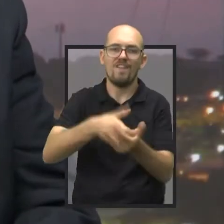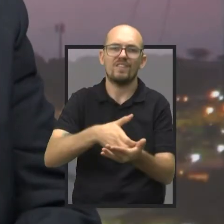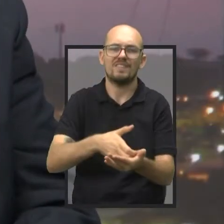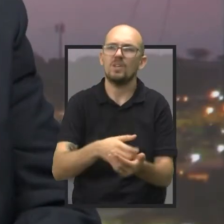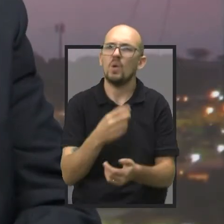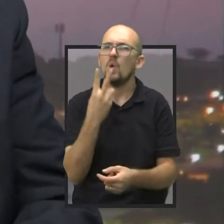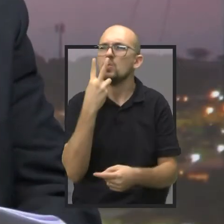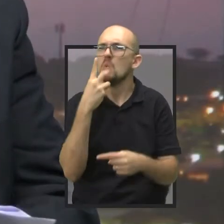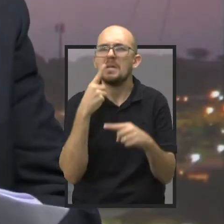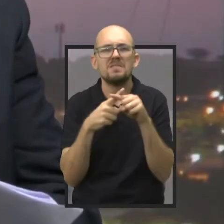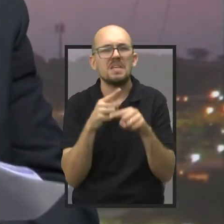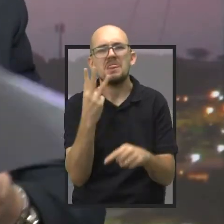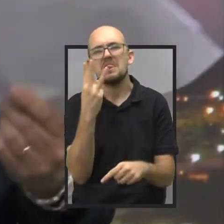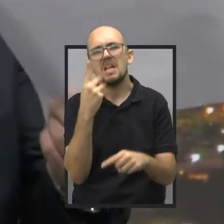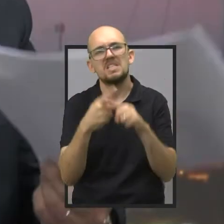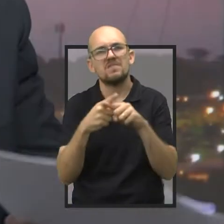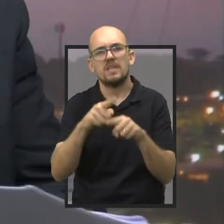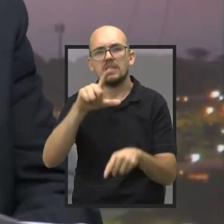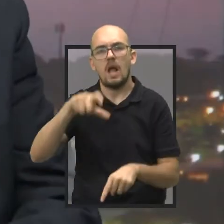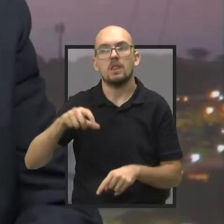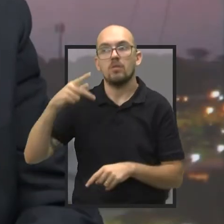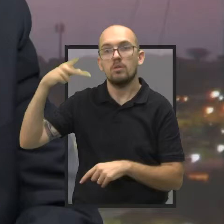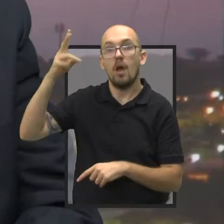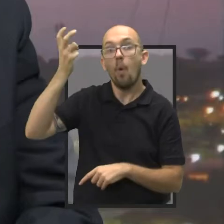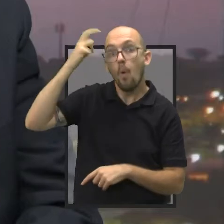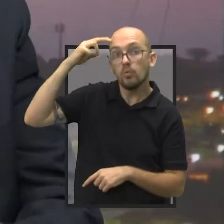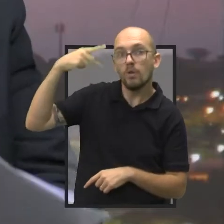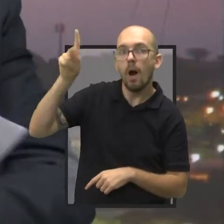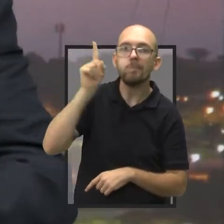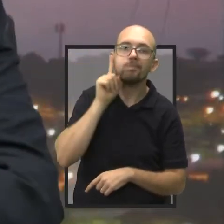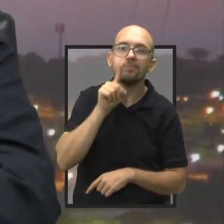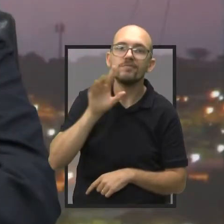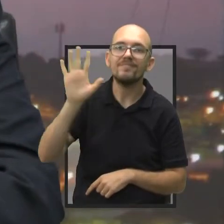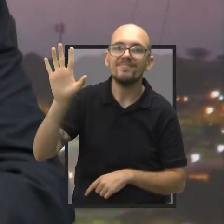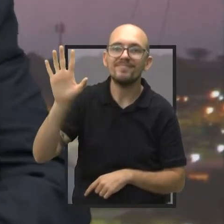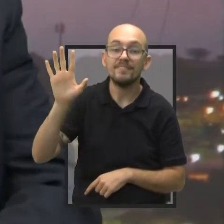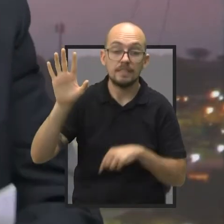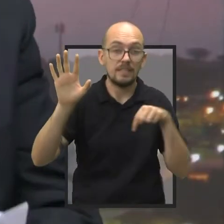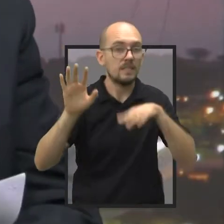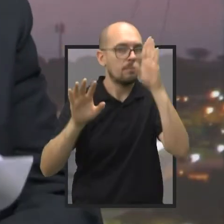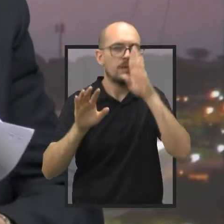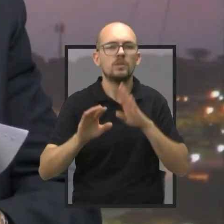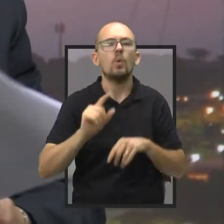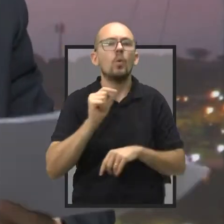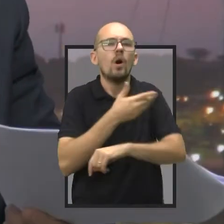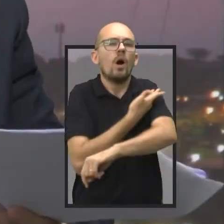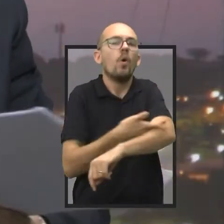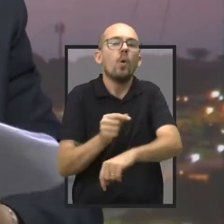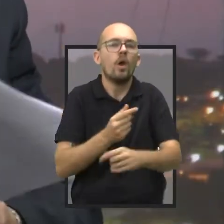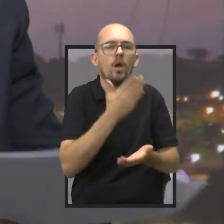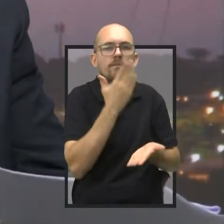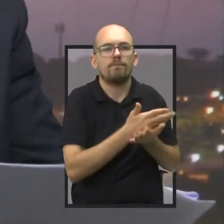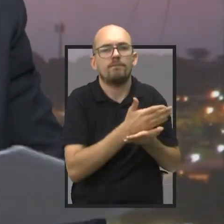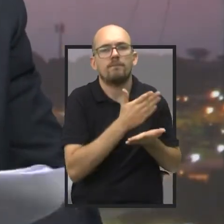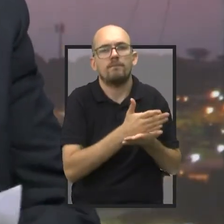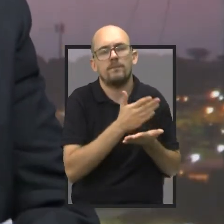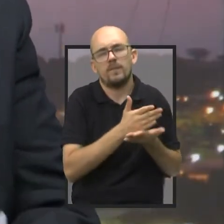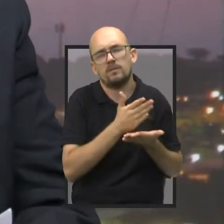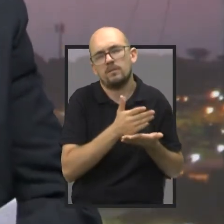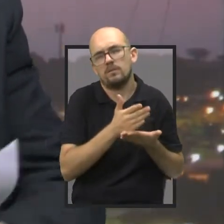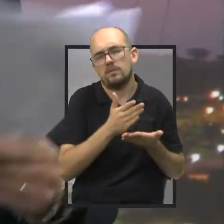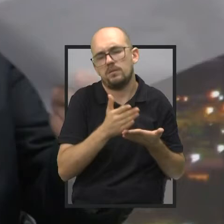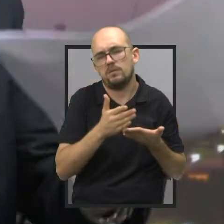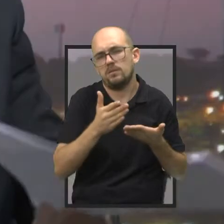vezes no cartão, né? É uma questão cultural lá, e uma questão cultural aqui no Brasil, que você coloca no cartão de crédito